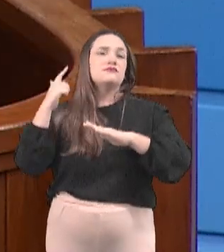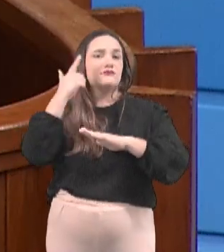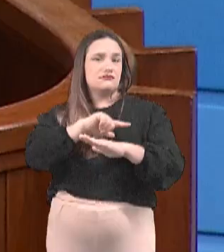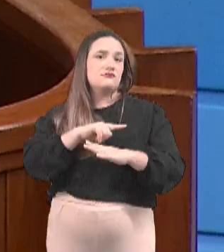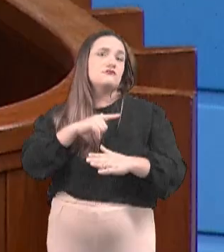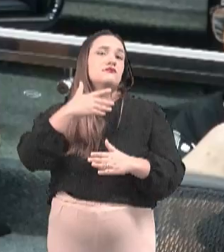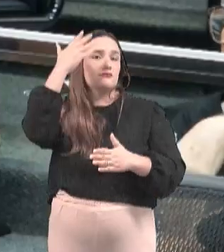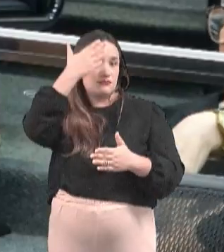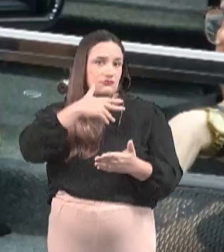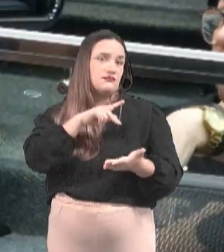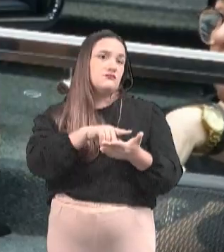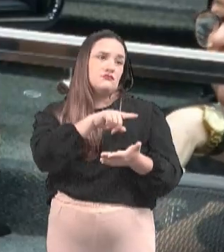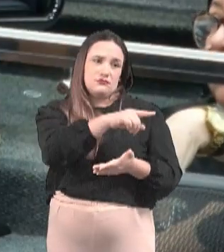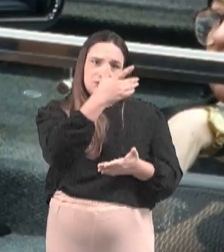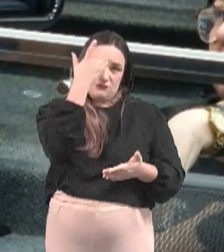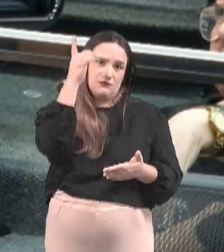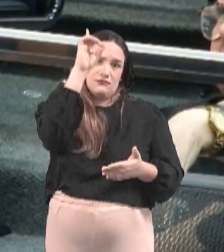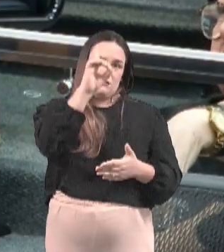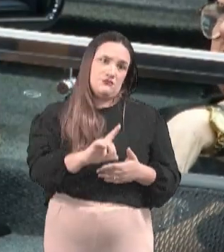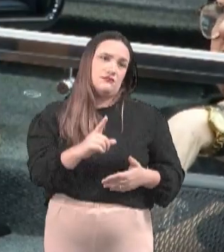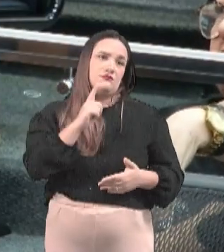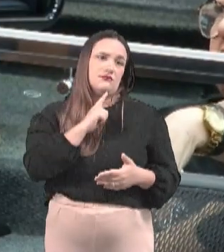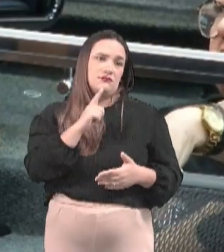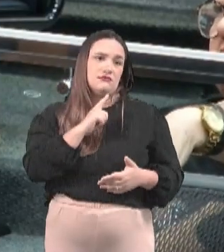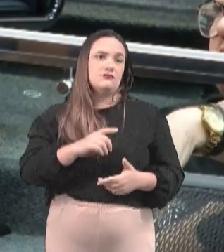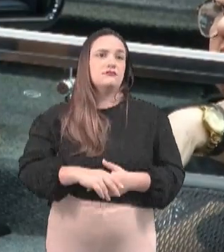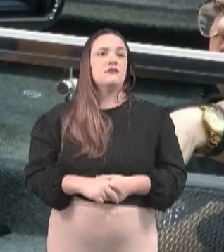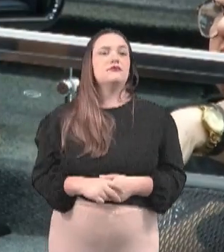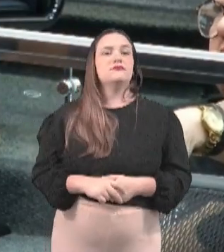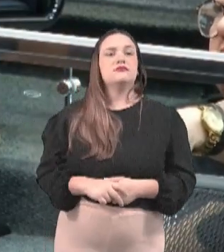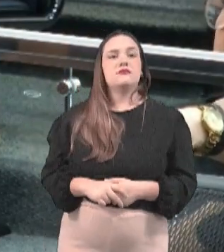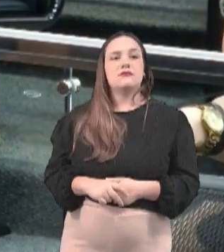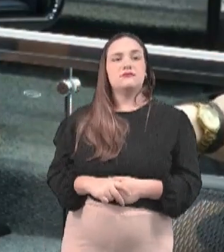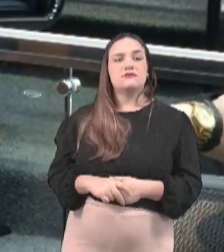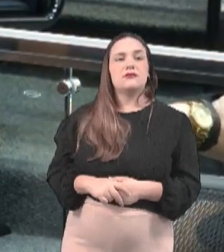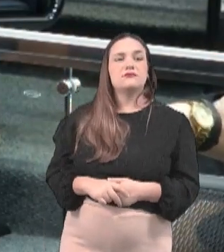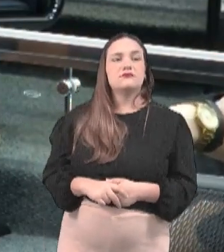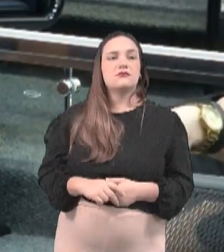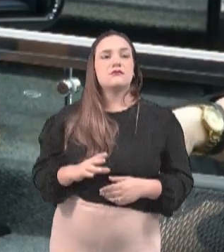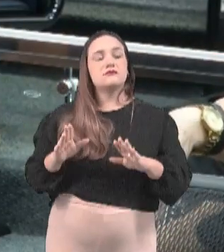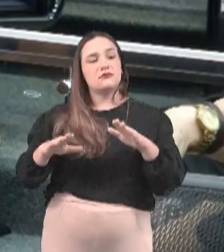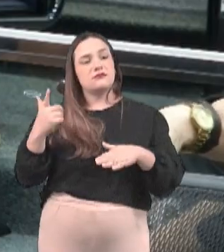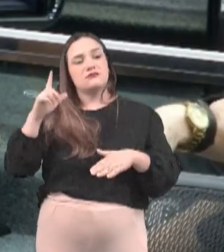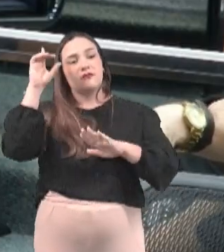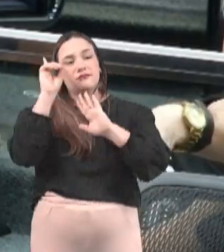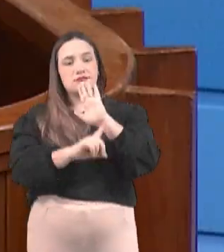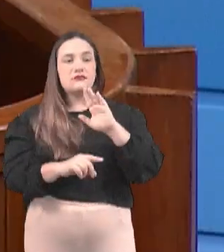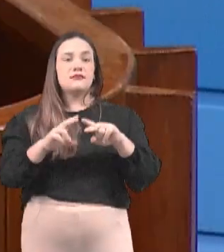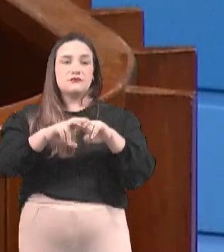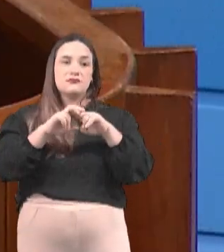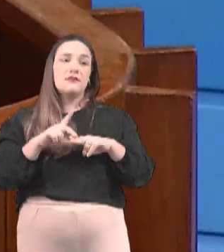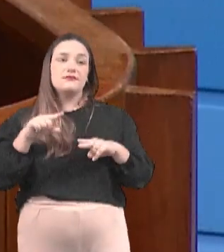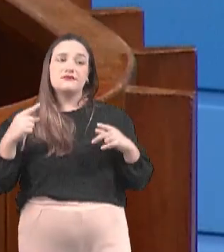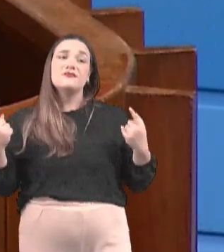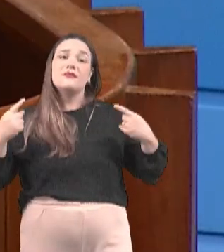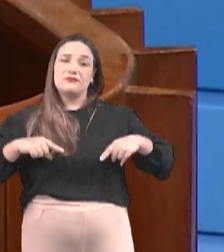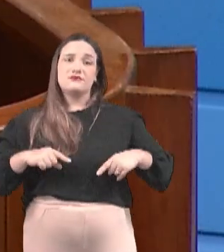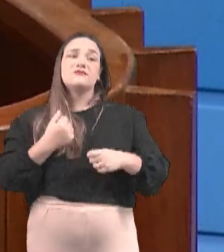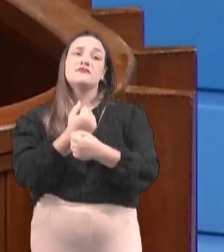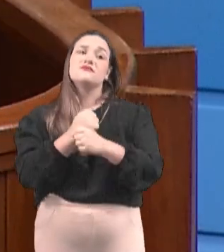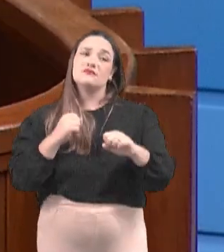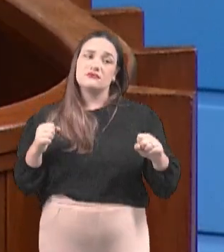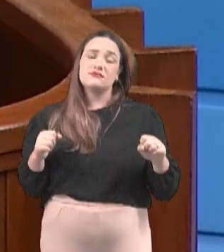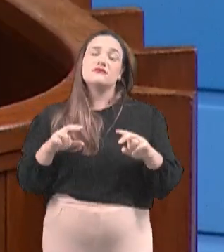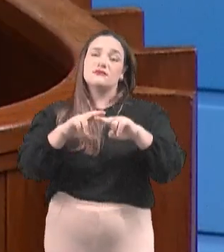garantir esse documento e, a partir desse documento, o direito da criança. Então, tem sido um desafio muito grande e